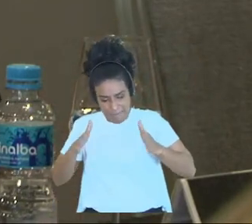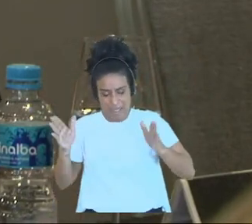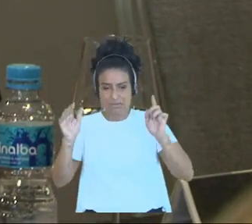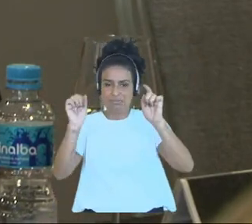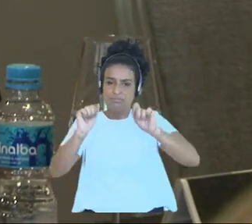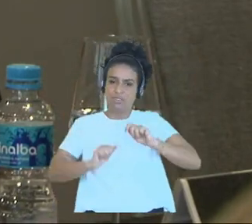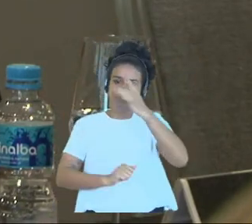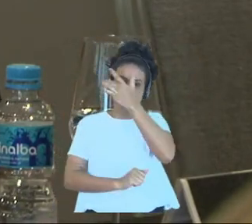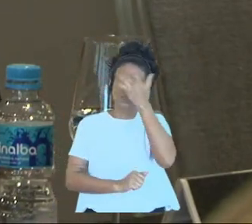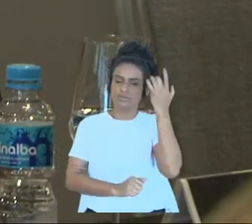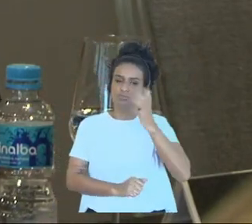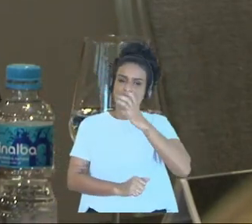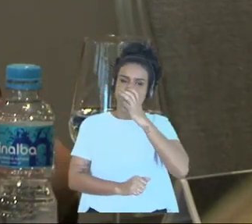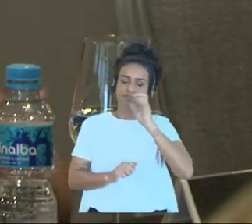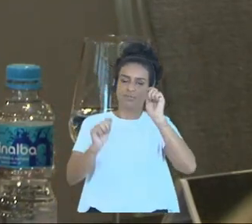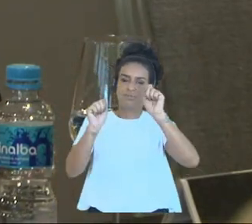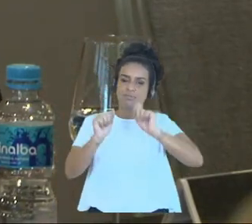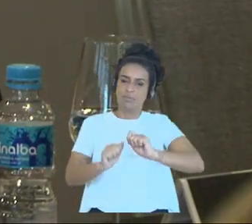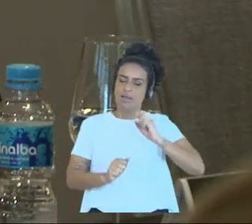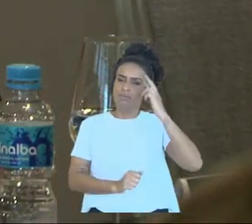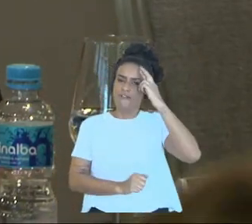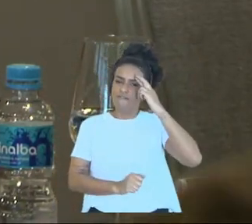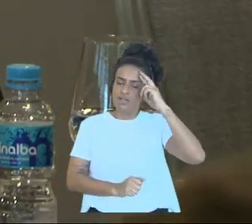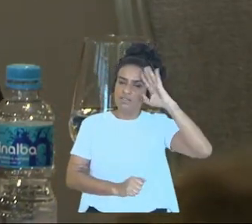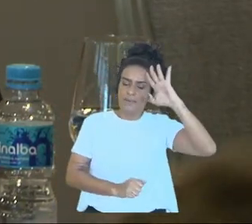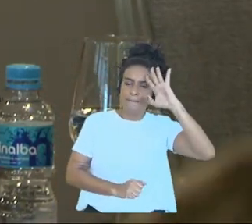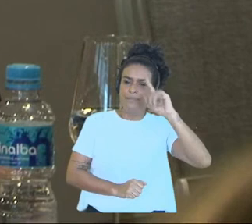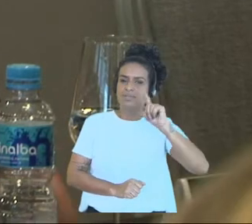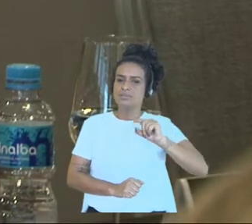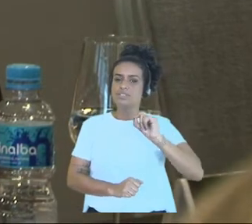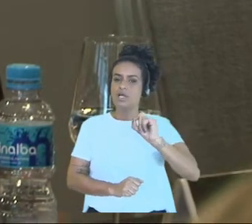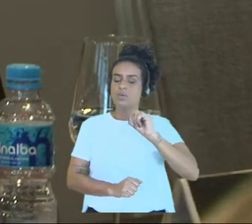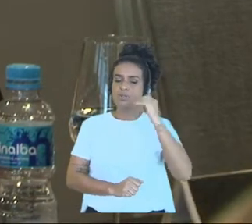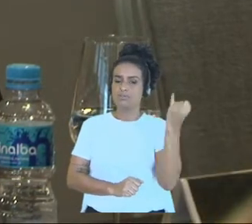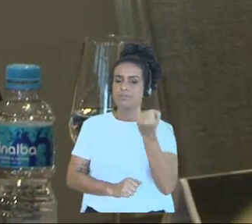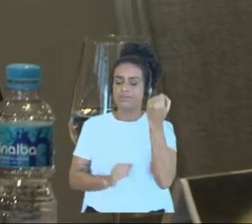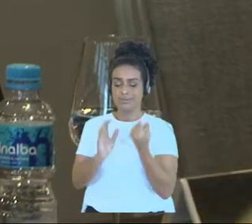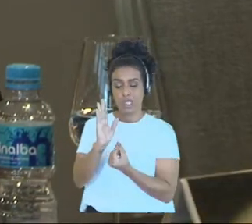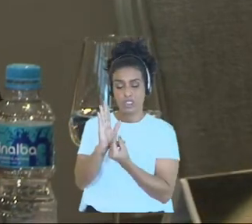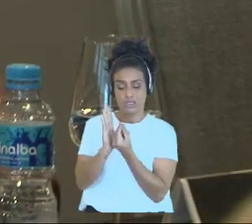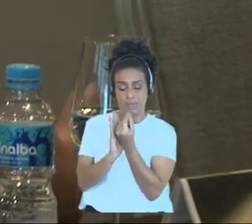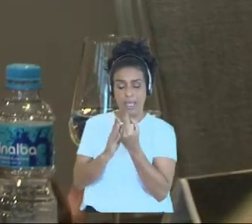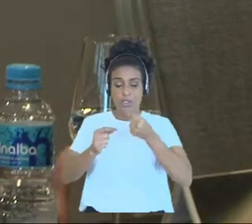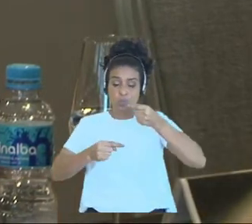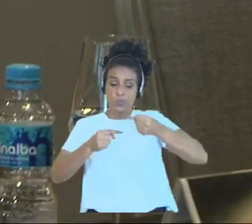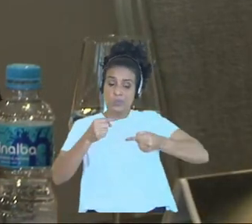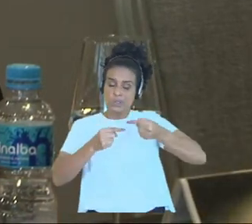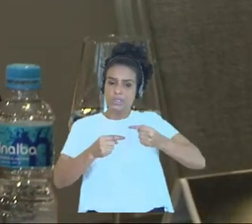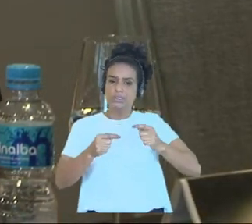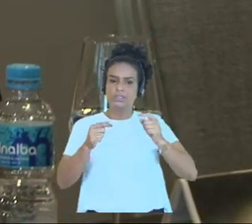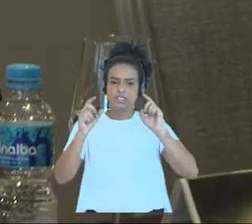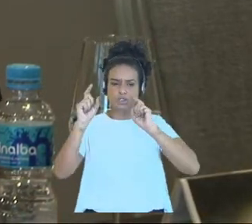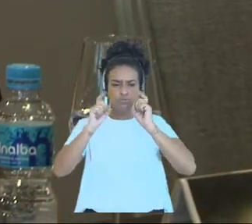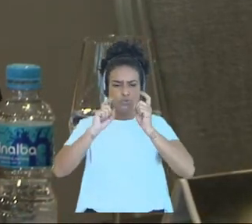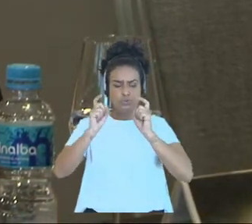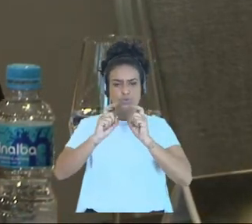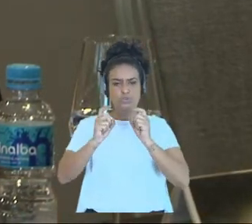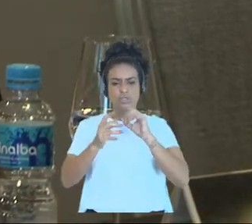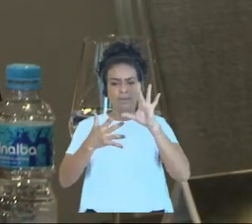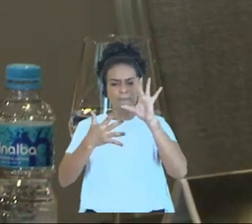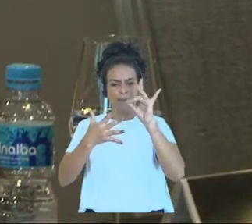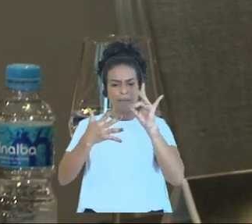gente, mas que todo mundo possa ter noção da relevância que é discutir o orçamento, discutir a política, discutir todas essas questões